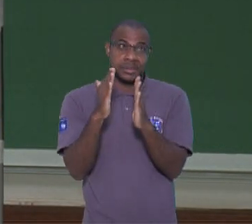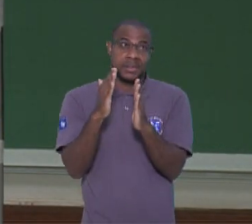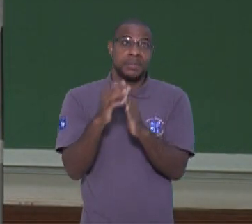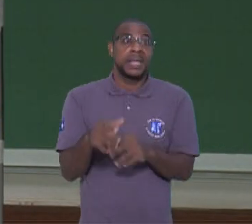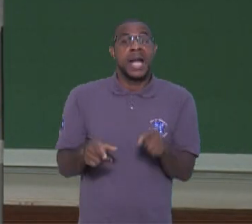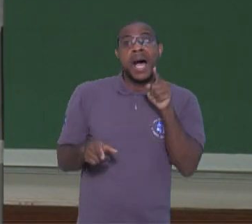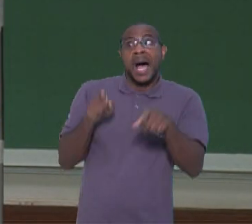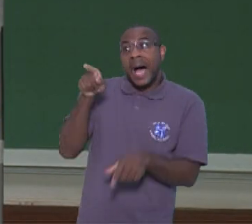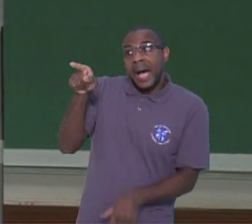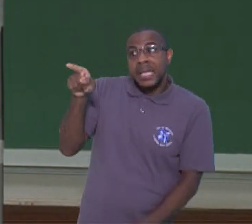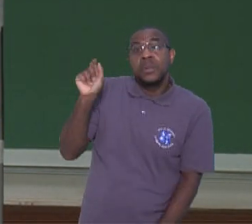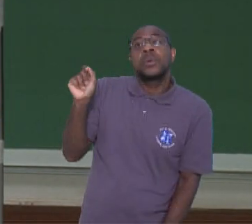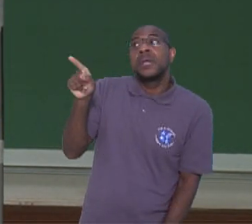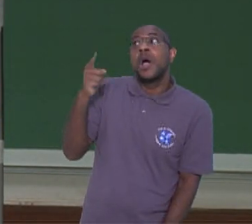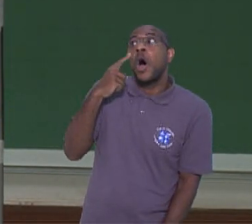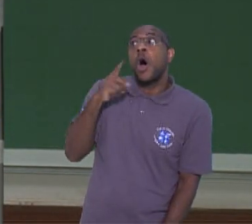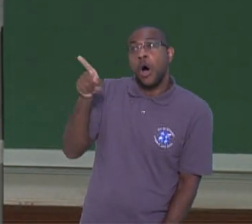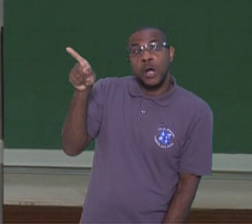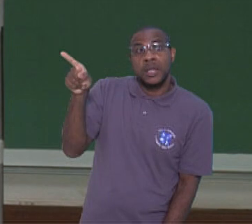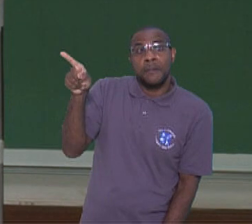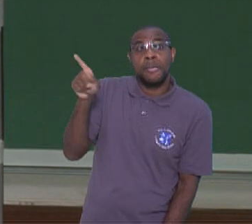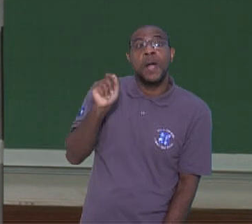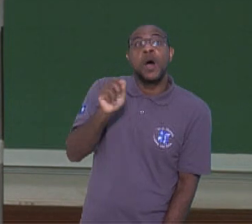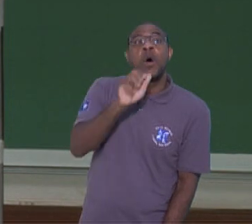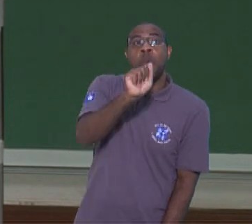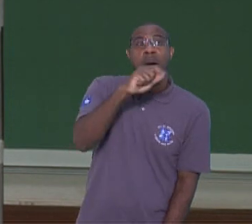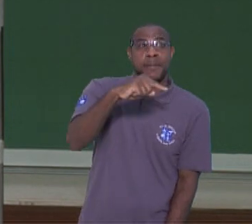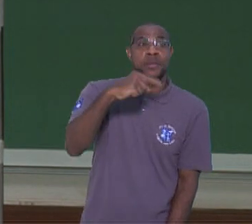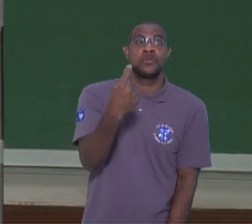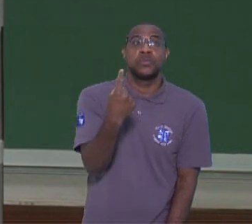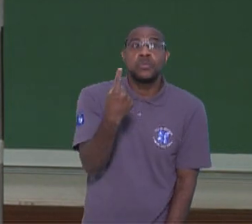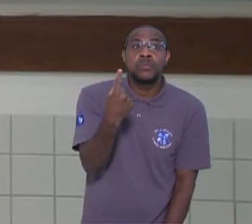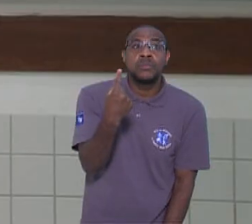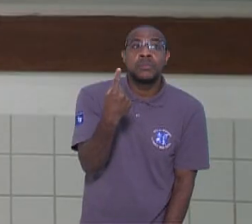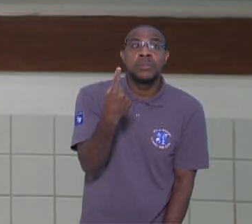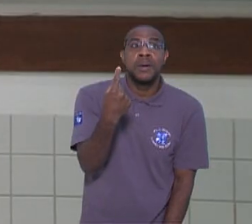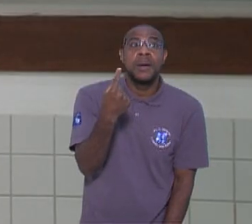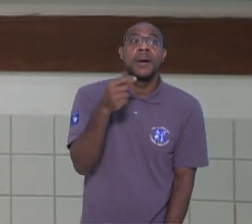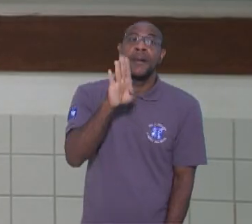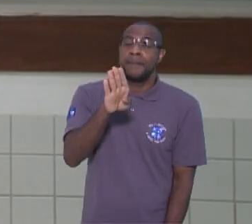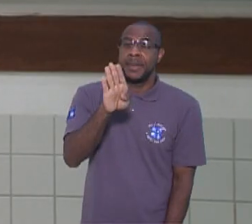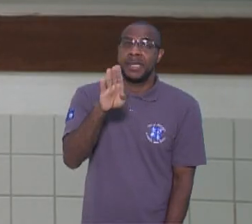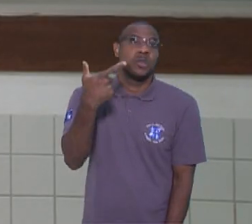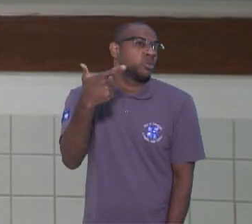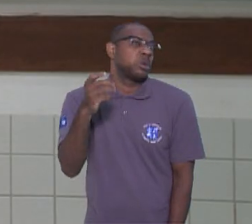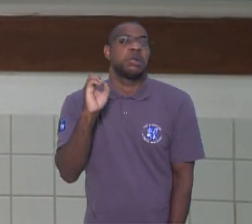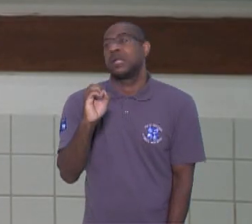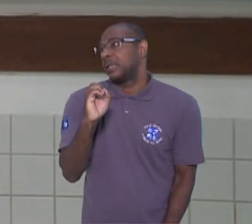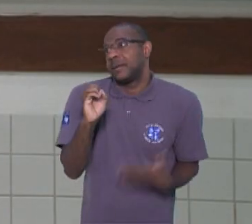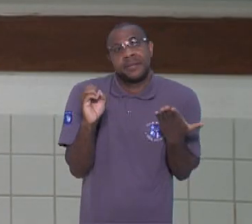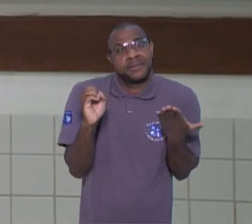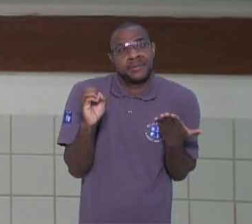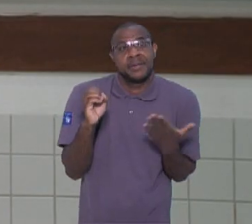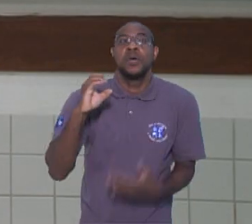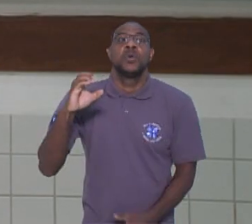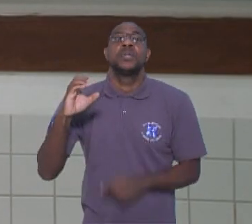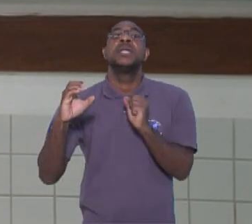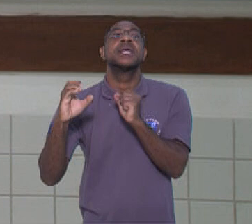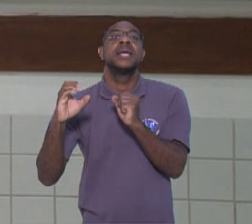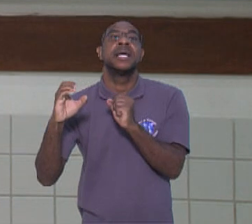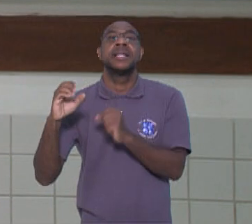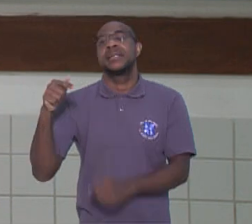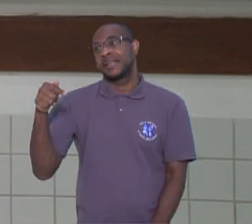caso aqui, olha só, o a é menos 1, o b não tem, é 0, e o c é